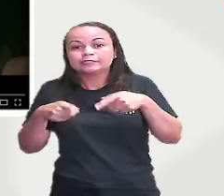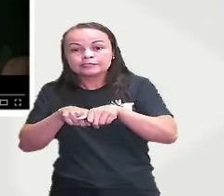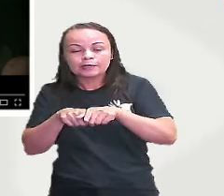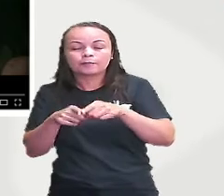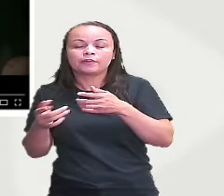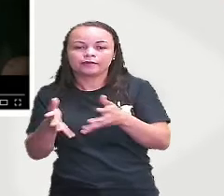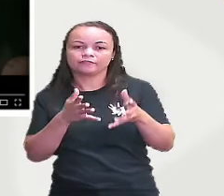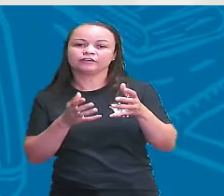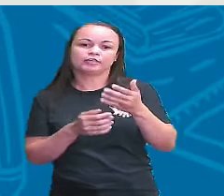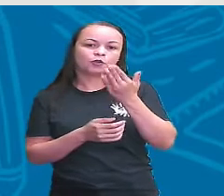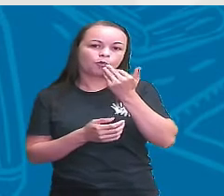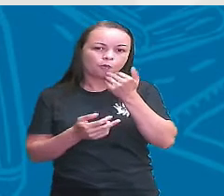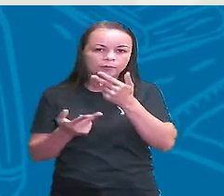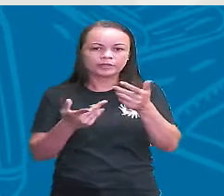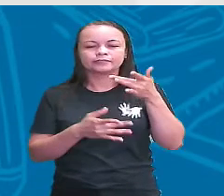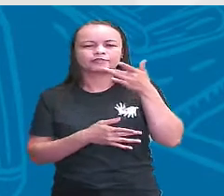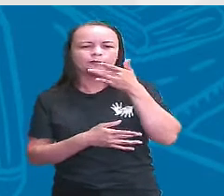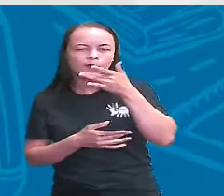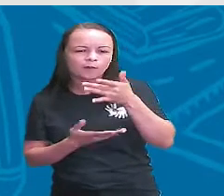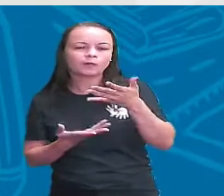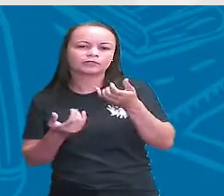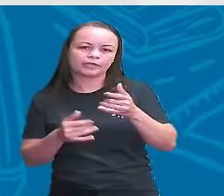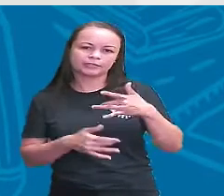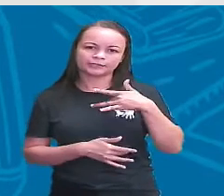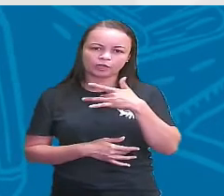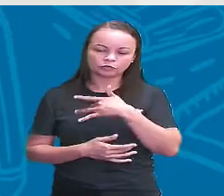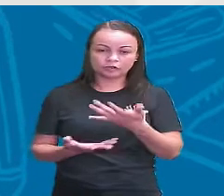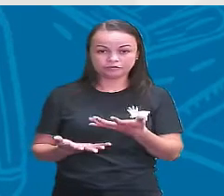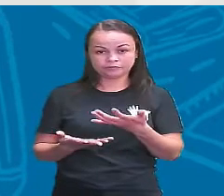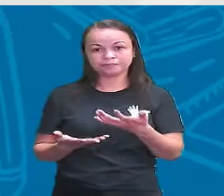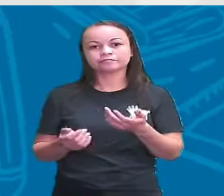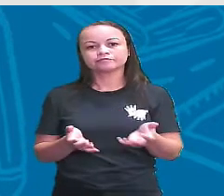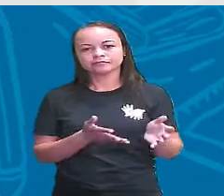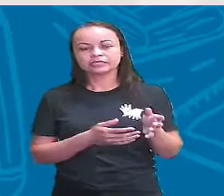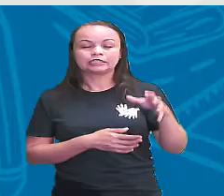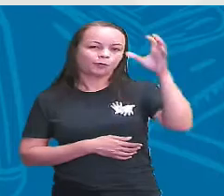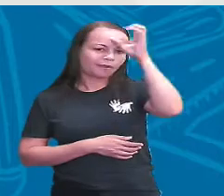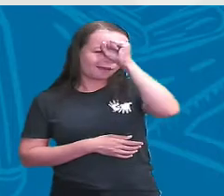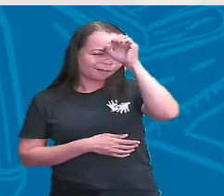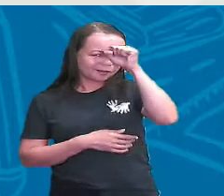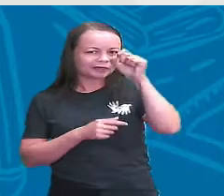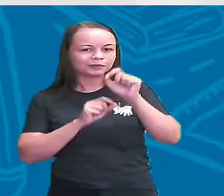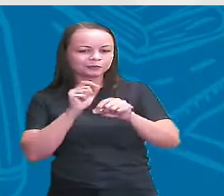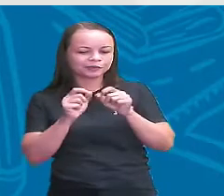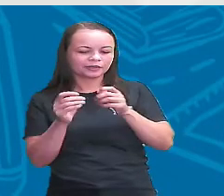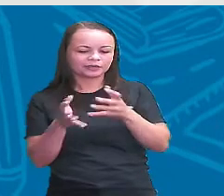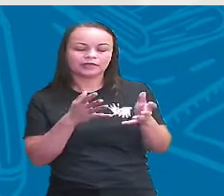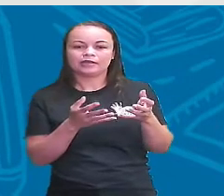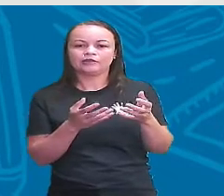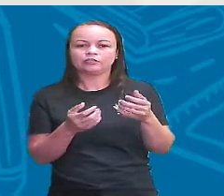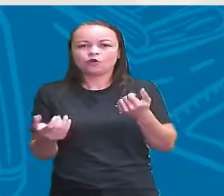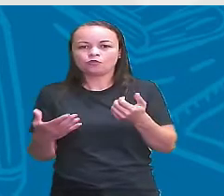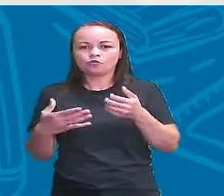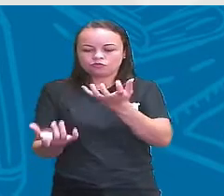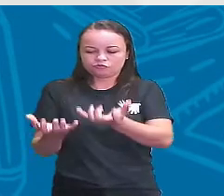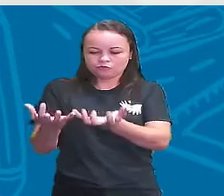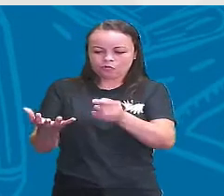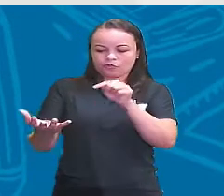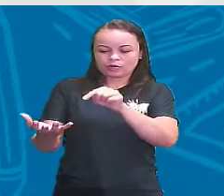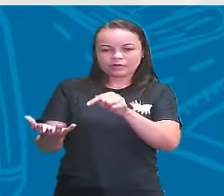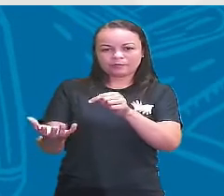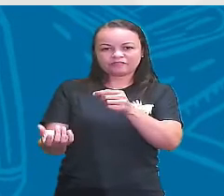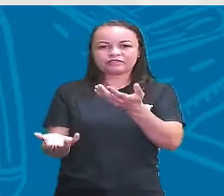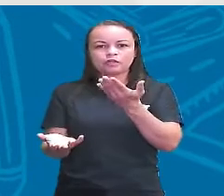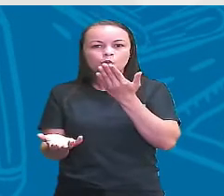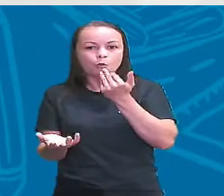homem aprendeu que ele podia usar o fogo para se proteger de outros animais predadores, ele podia usar o fogo para se aquecer, ele podia